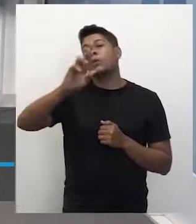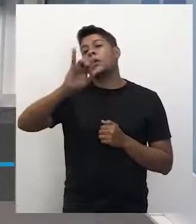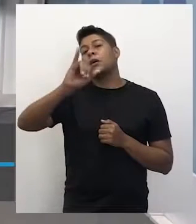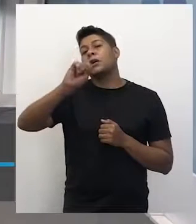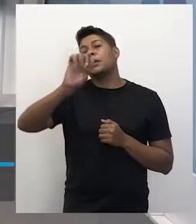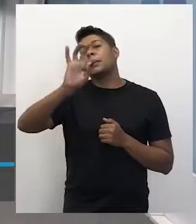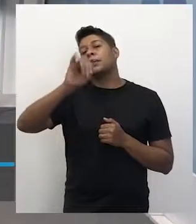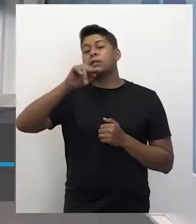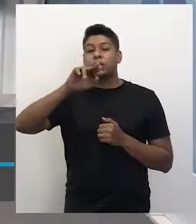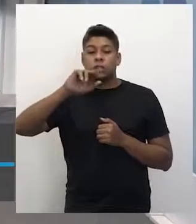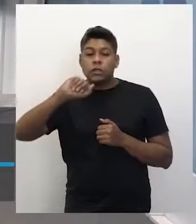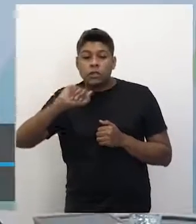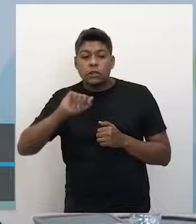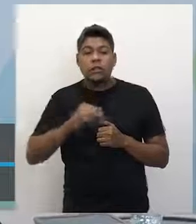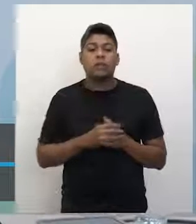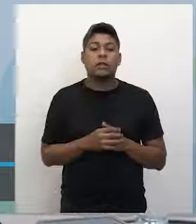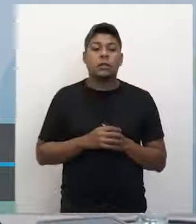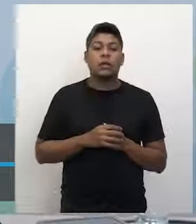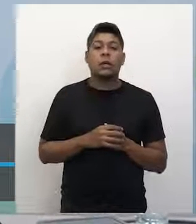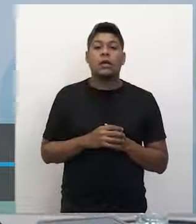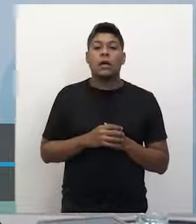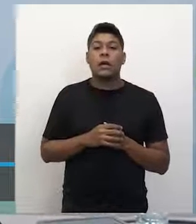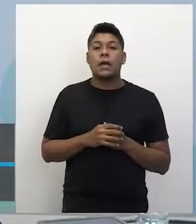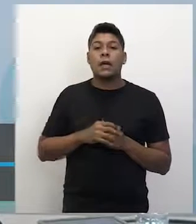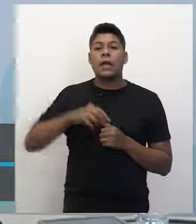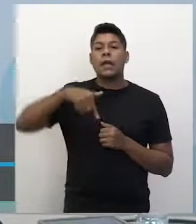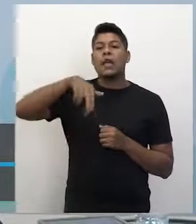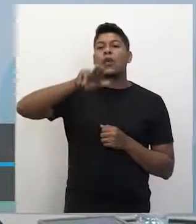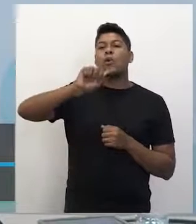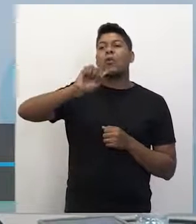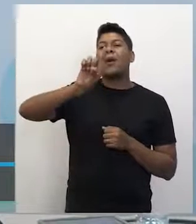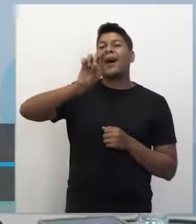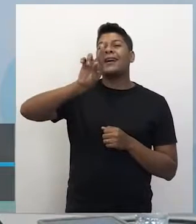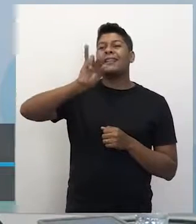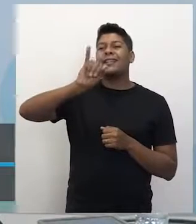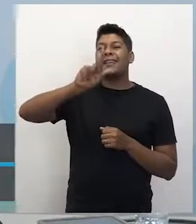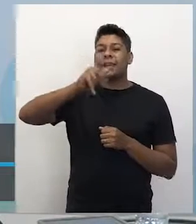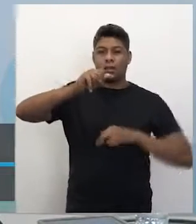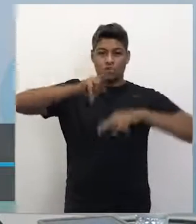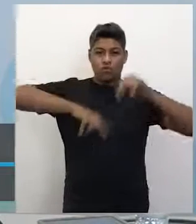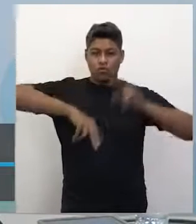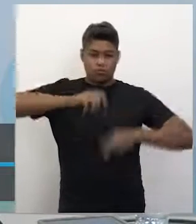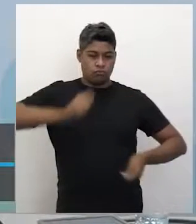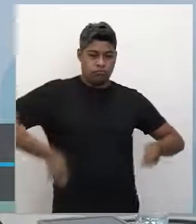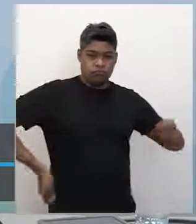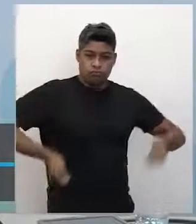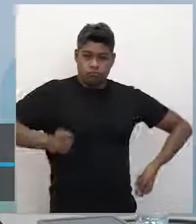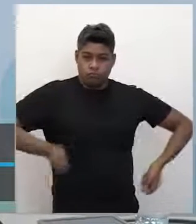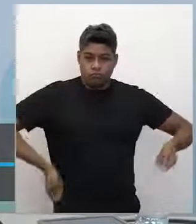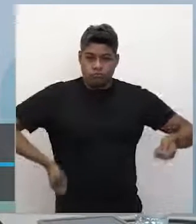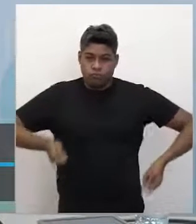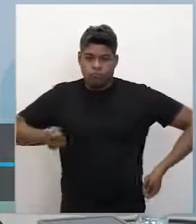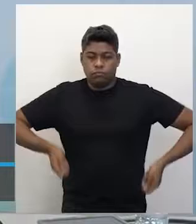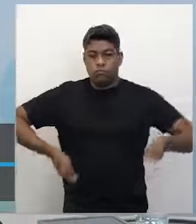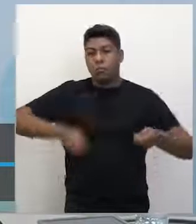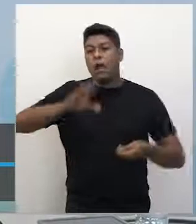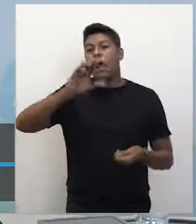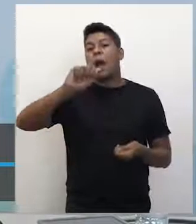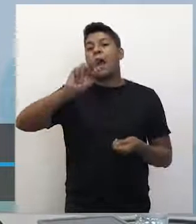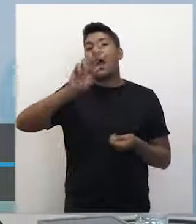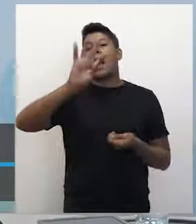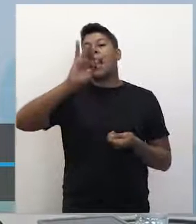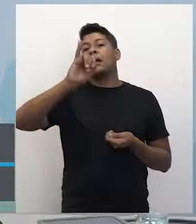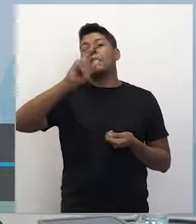Cristina inaugurou aqui quadrilha. Nós temos a Boa. professora Cláudia que citou a catira. O